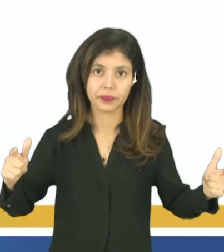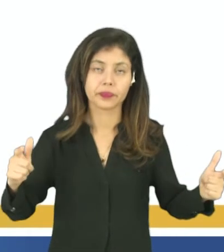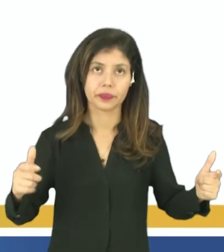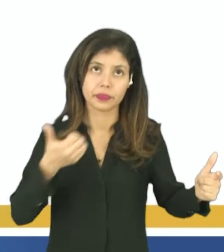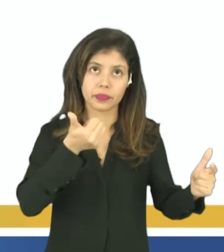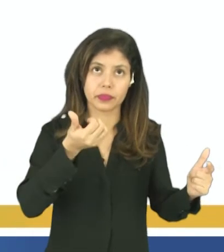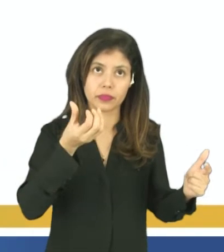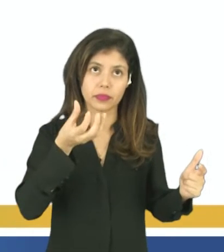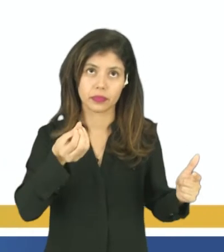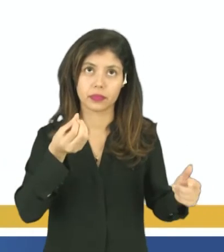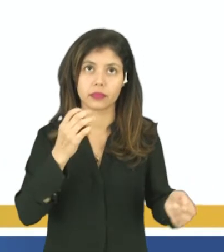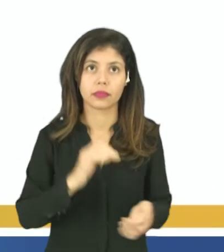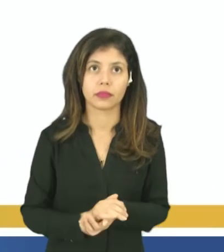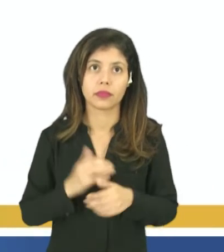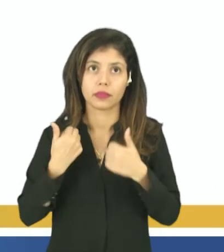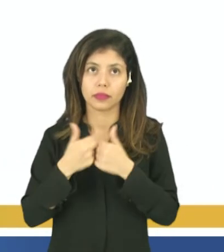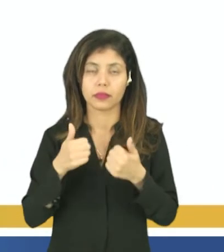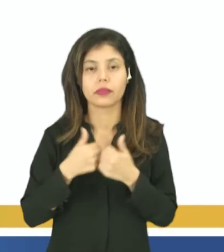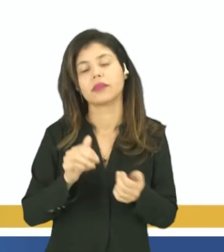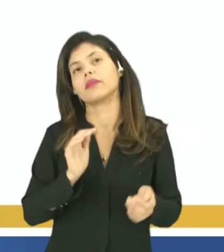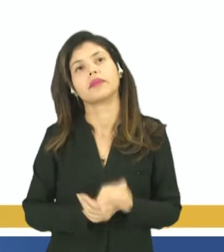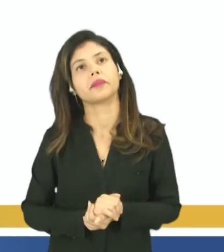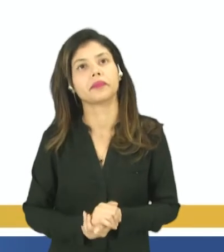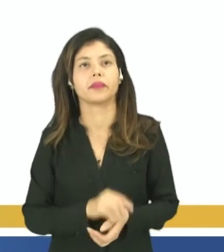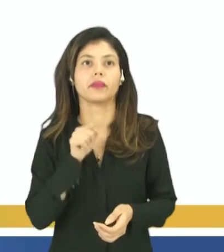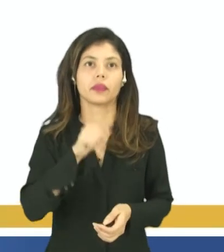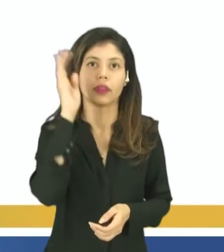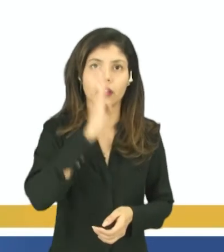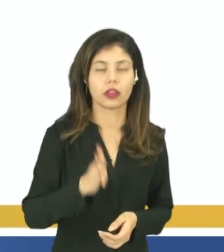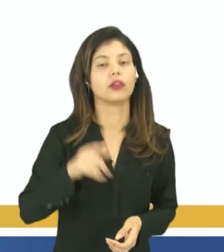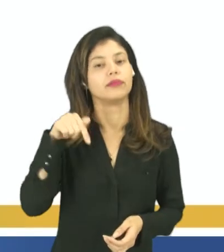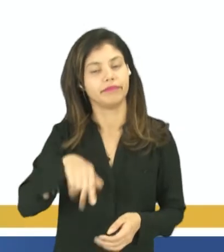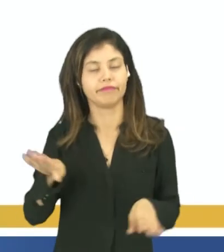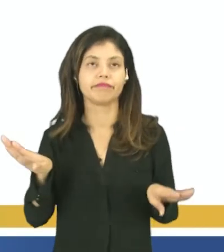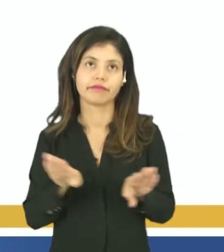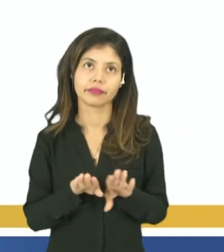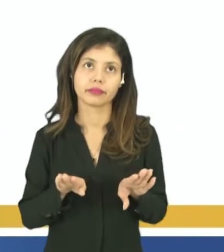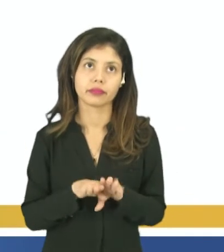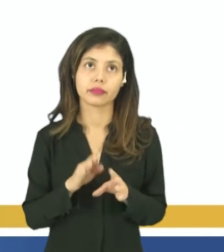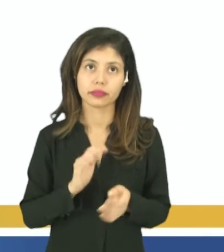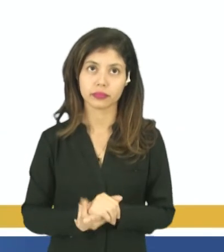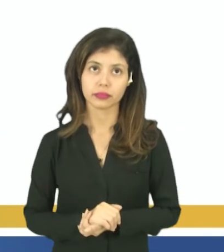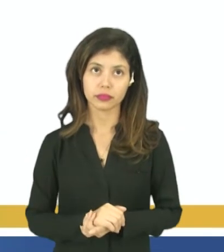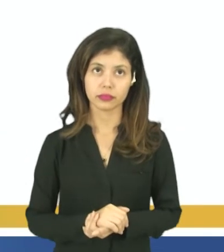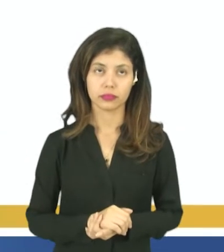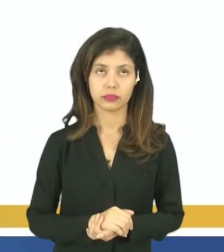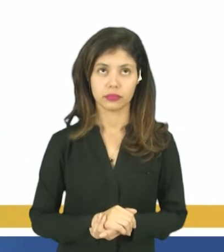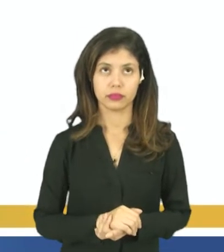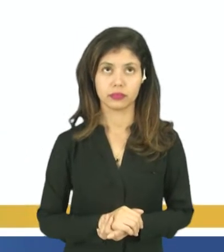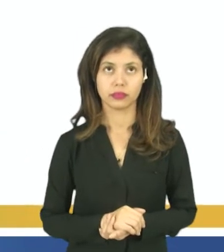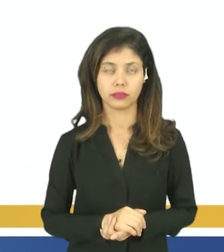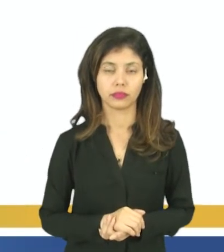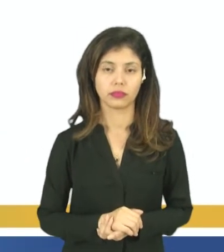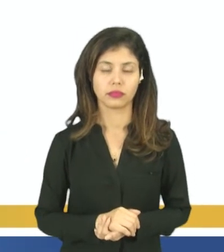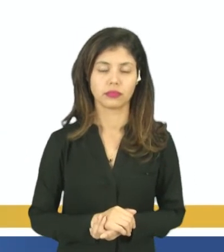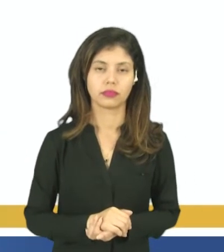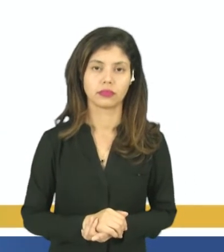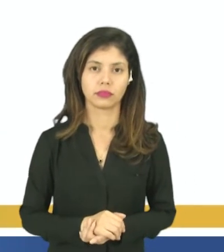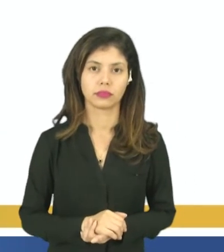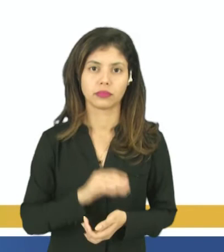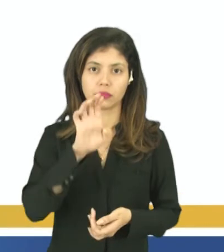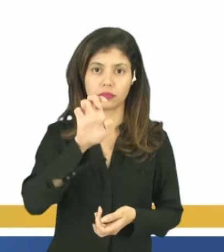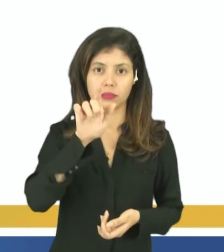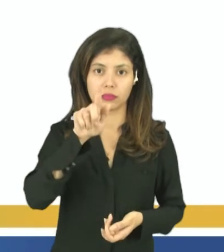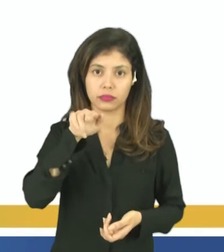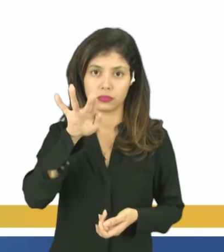16 centavos na tarifa de ônibus, história que nós já vimos no Brasil também. No caso do Equador,